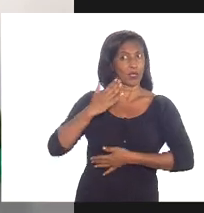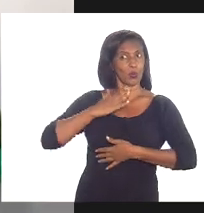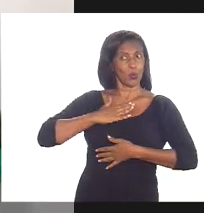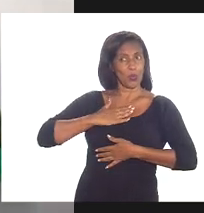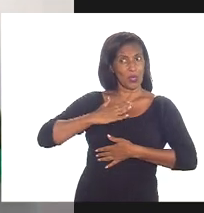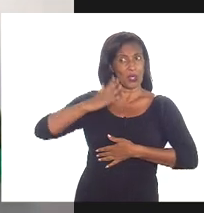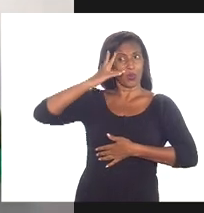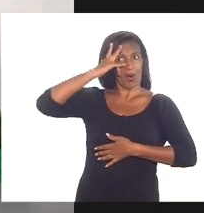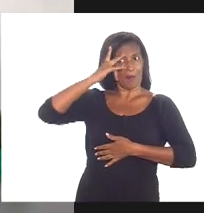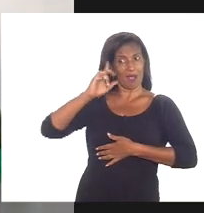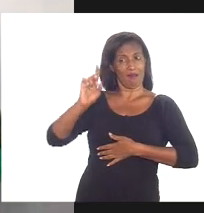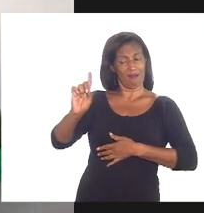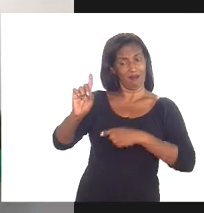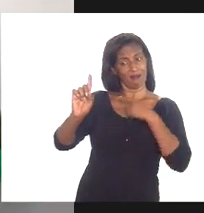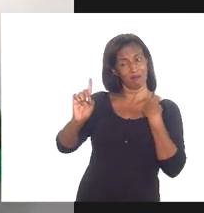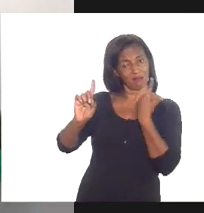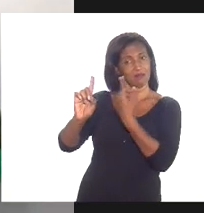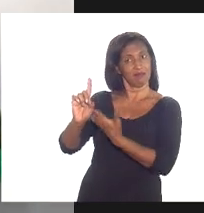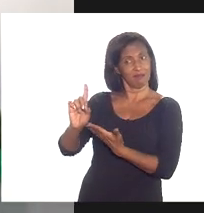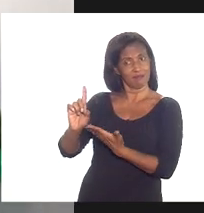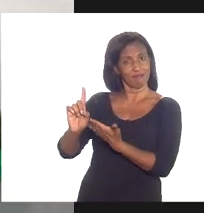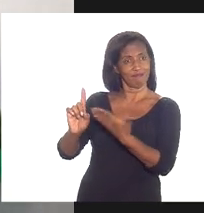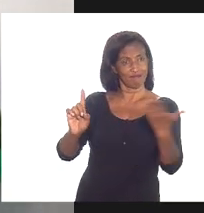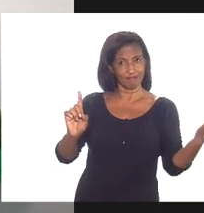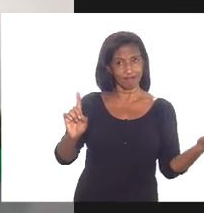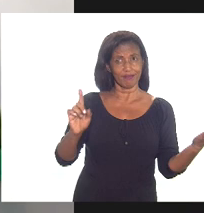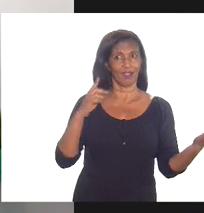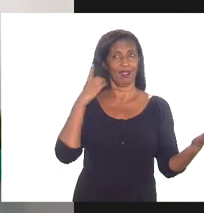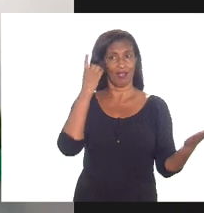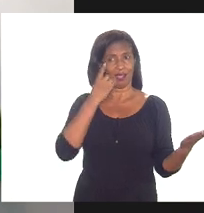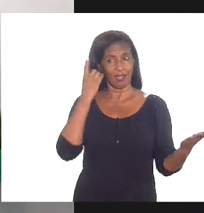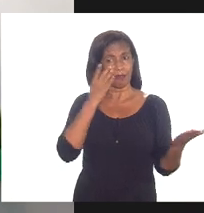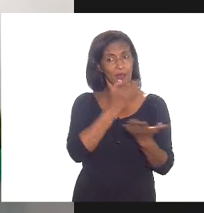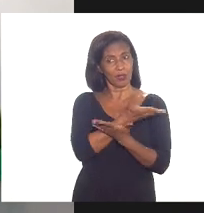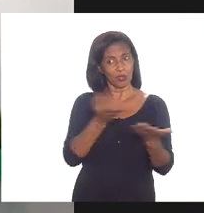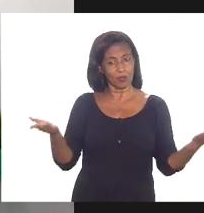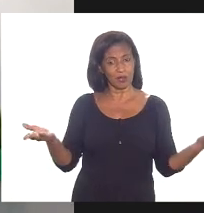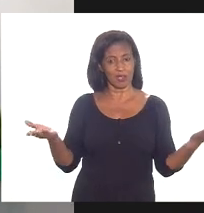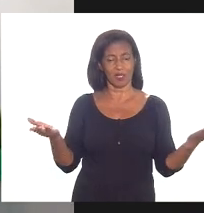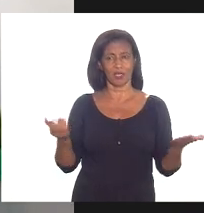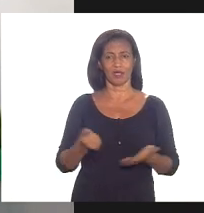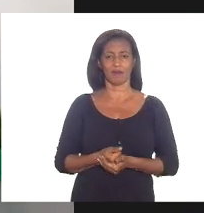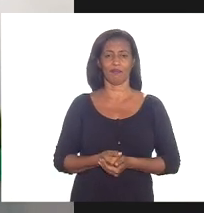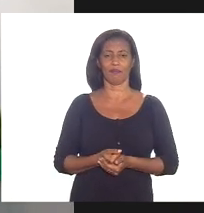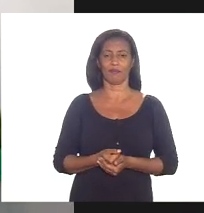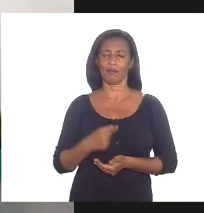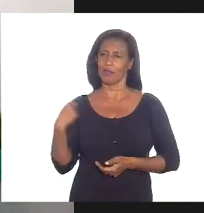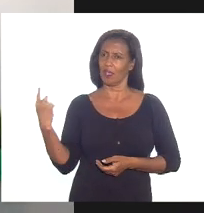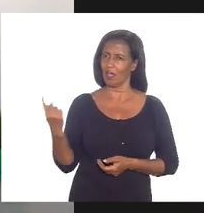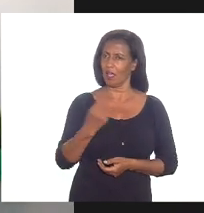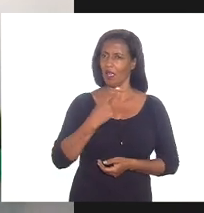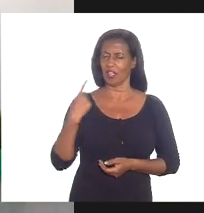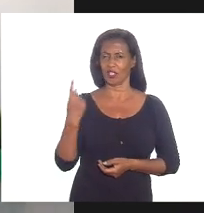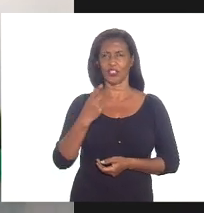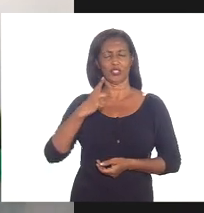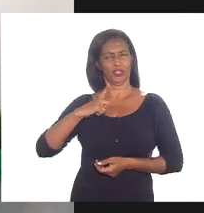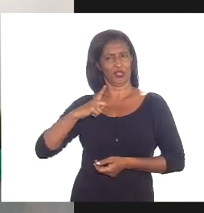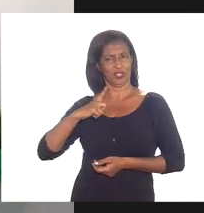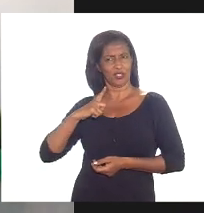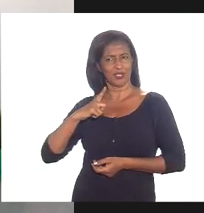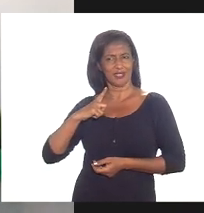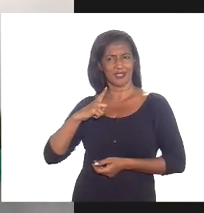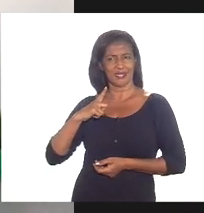depois pode acontecer com qualquer um dos deputados e das deputadas aqui presentes. A gente tem uma tentativa